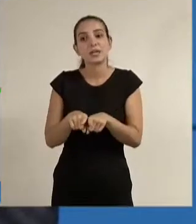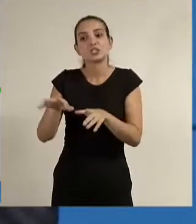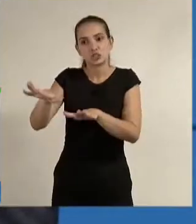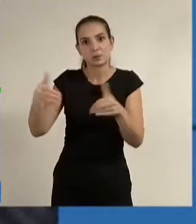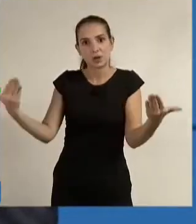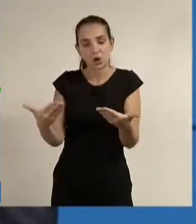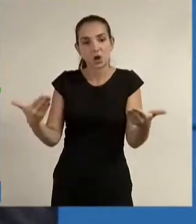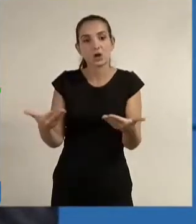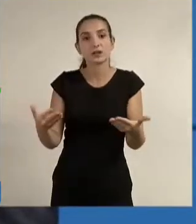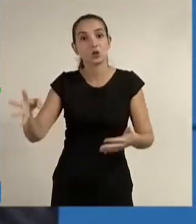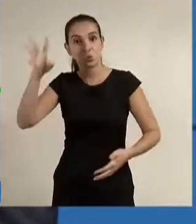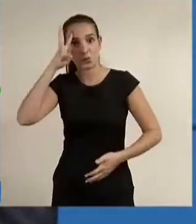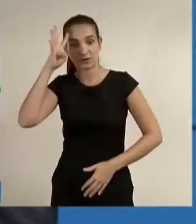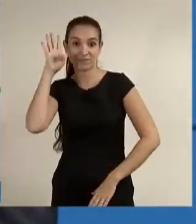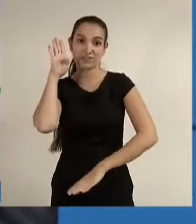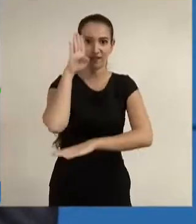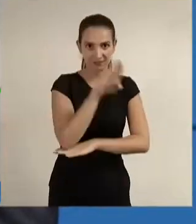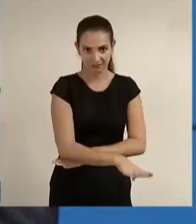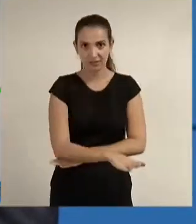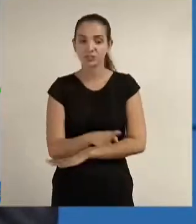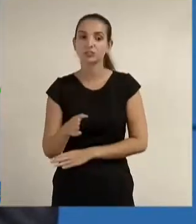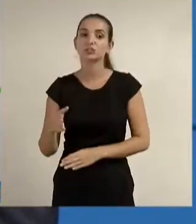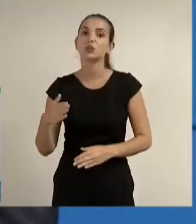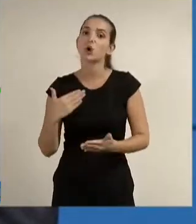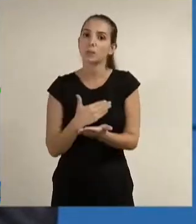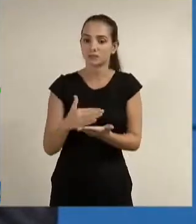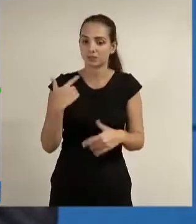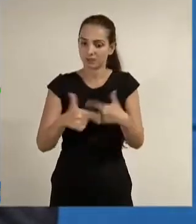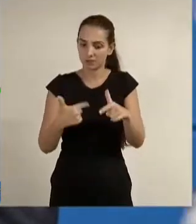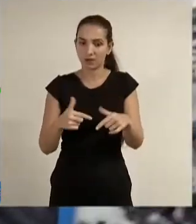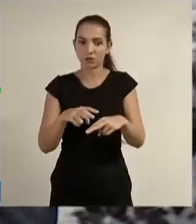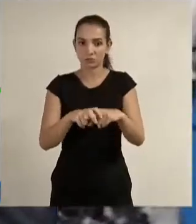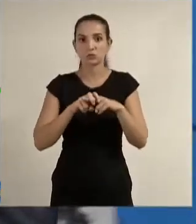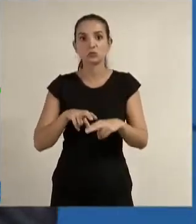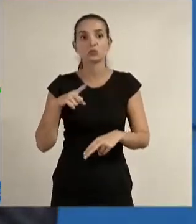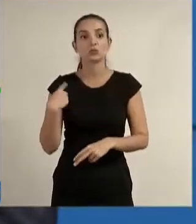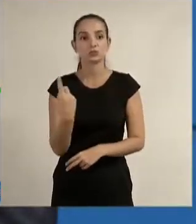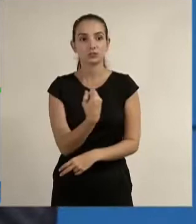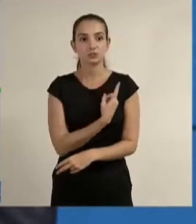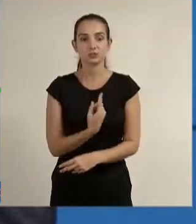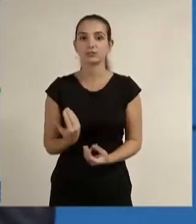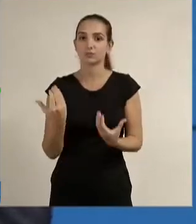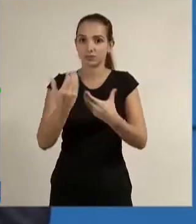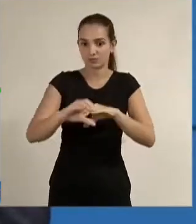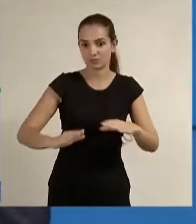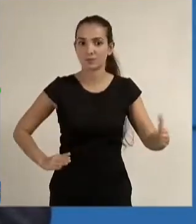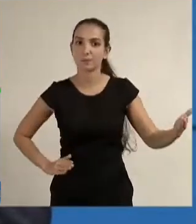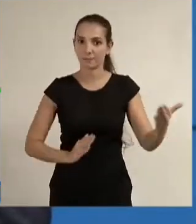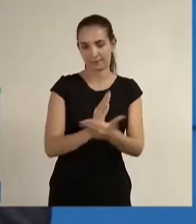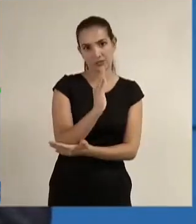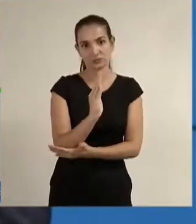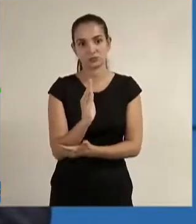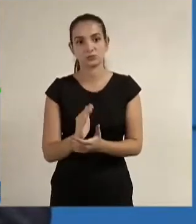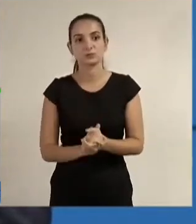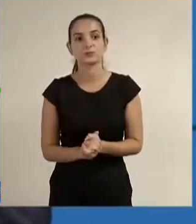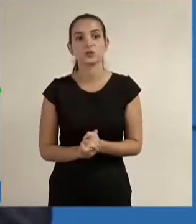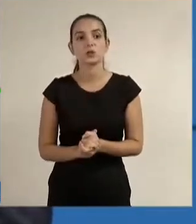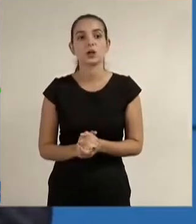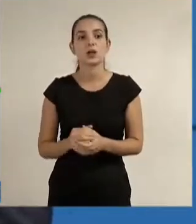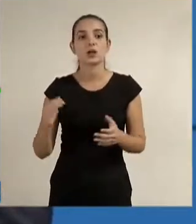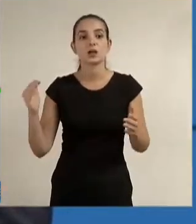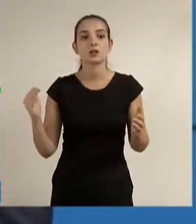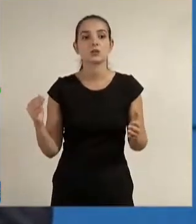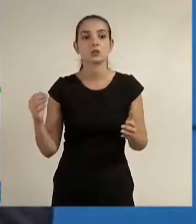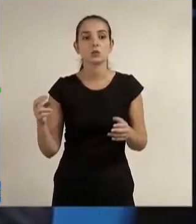apresentar. E aí o nosso concurso vence no próximo dia 6. Até o dia 6 está valendo o concurso. Depois do dia 6 não